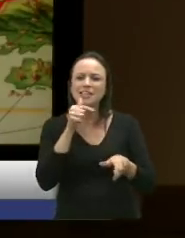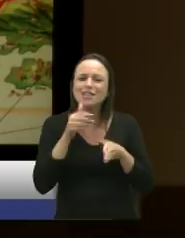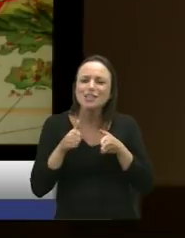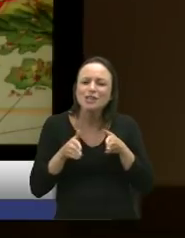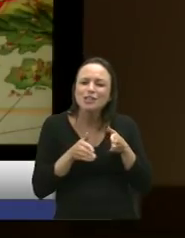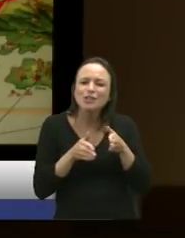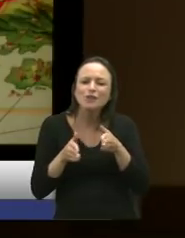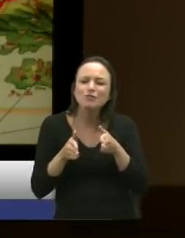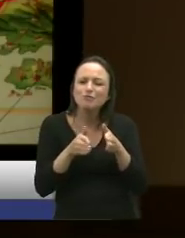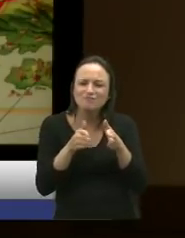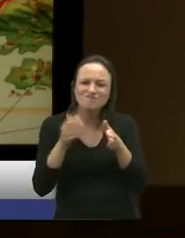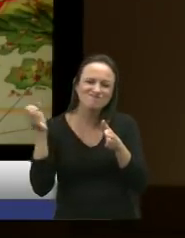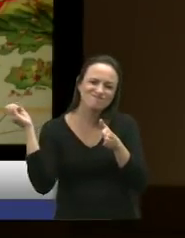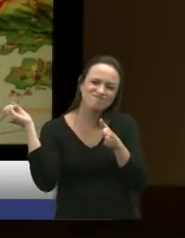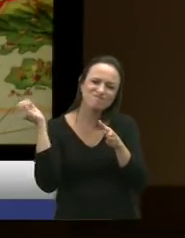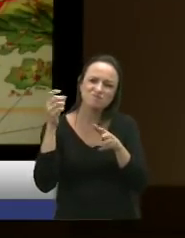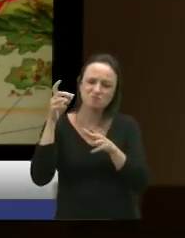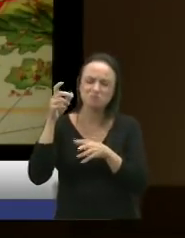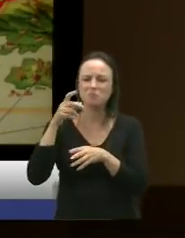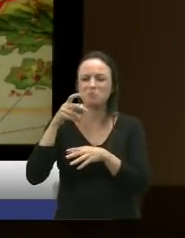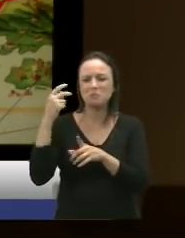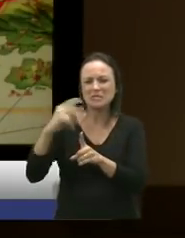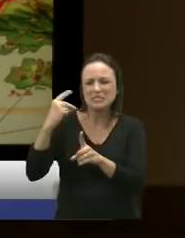estrada velha de Cunha.